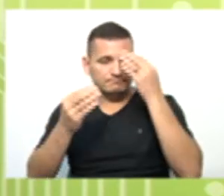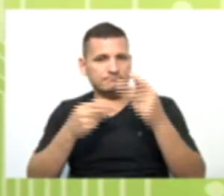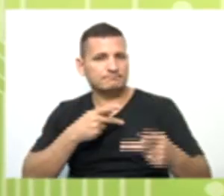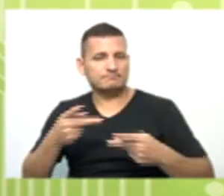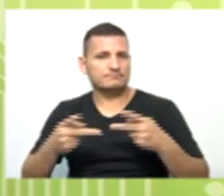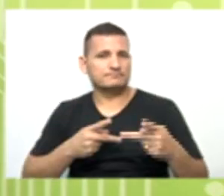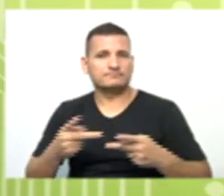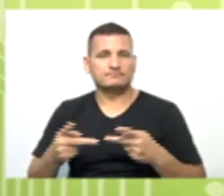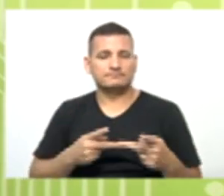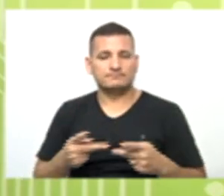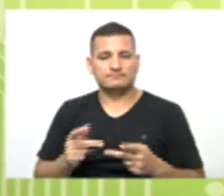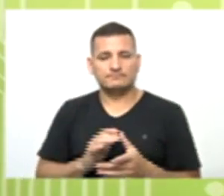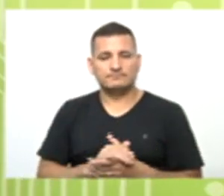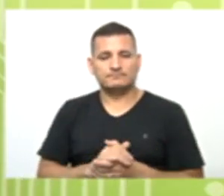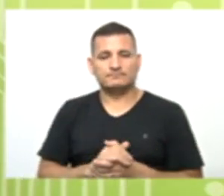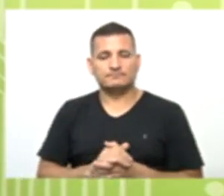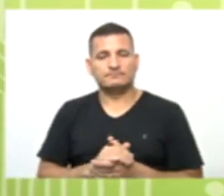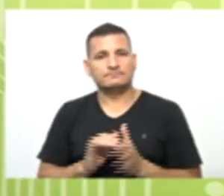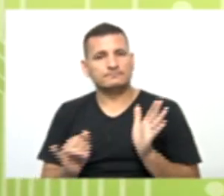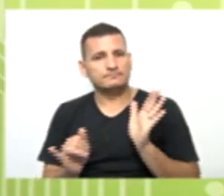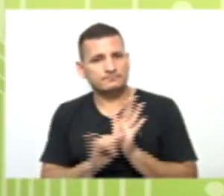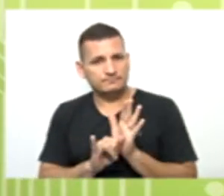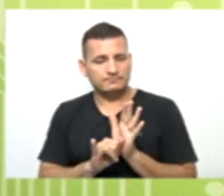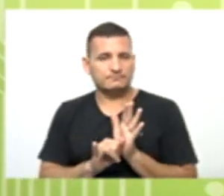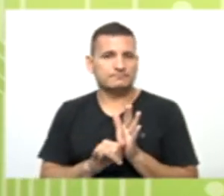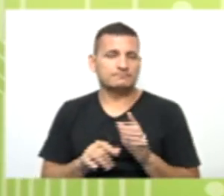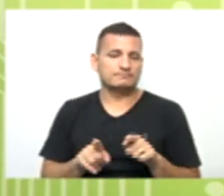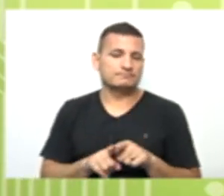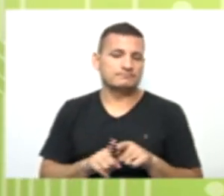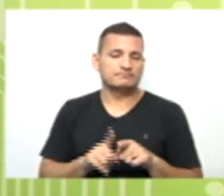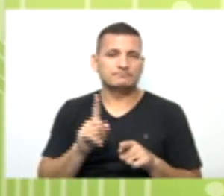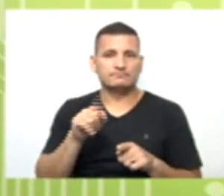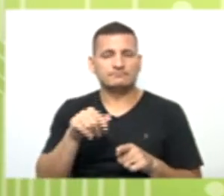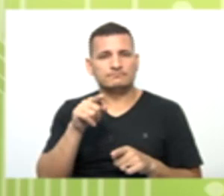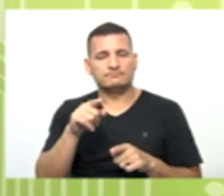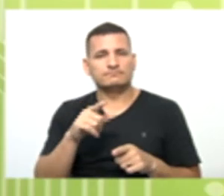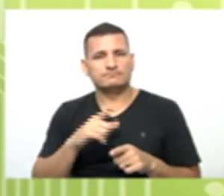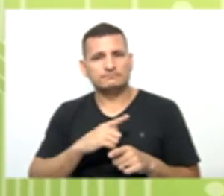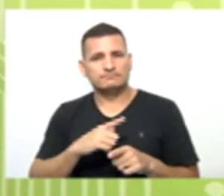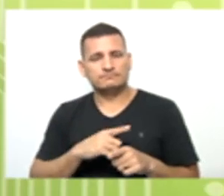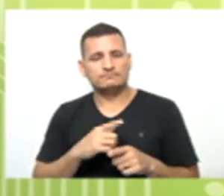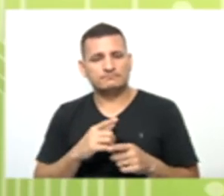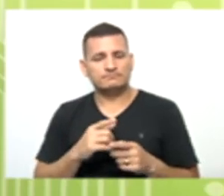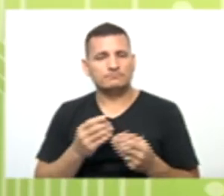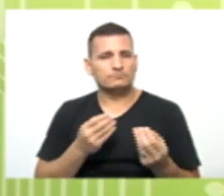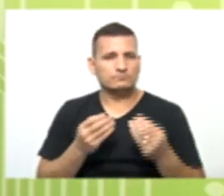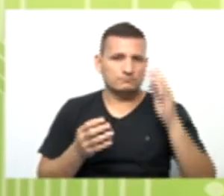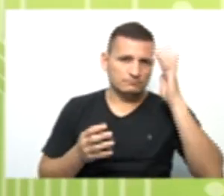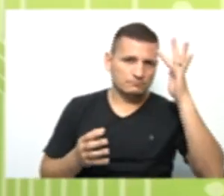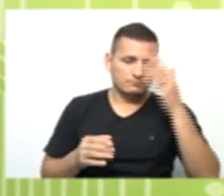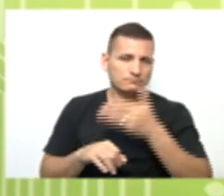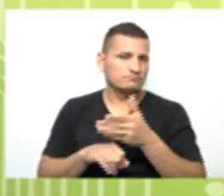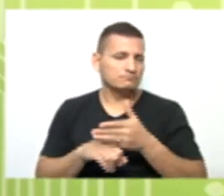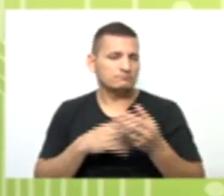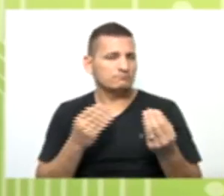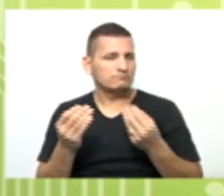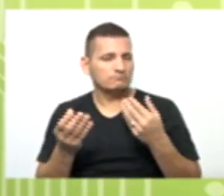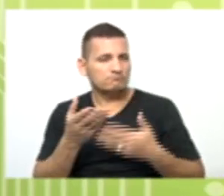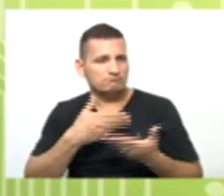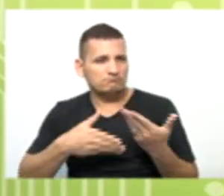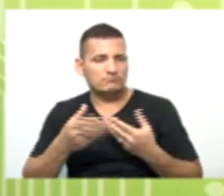projeto de identidade é um momento que você tem para relacionar a teoria e prática e